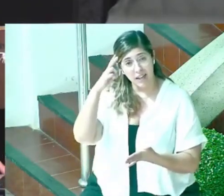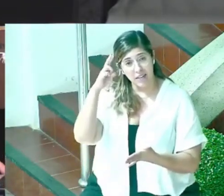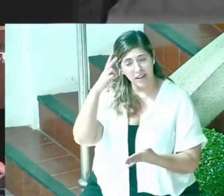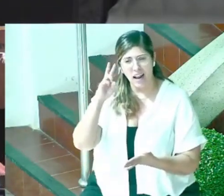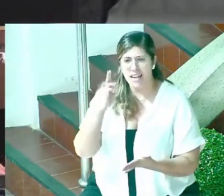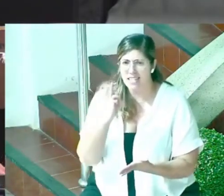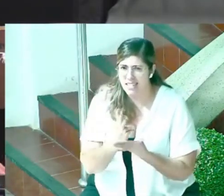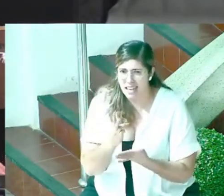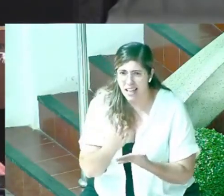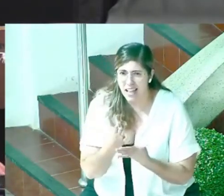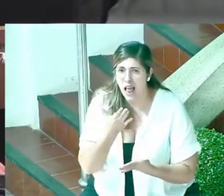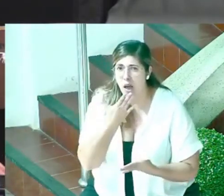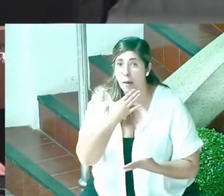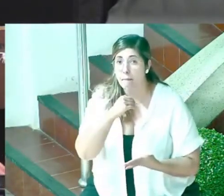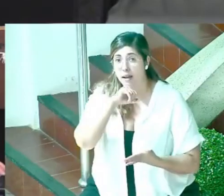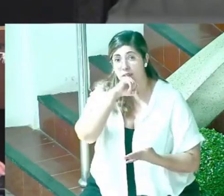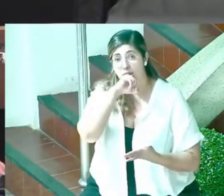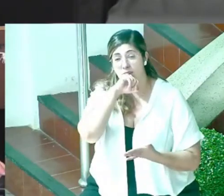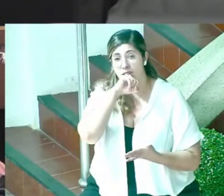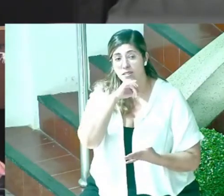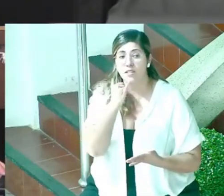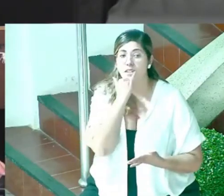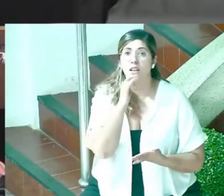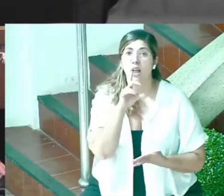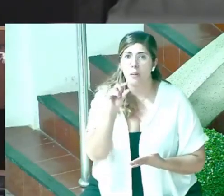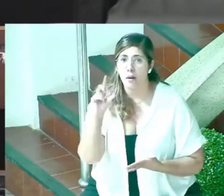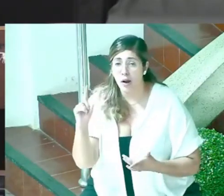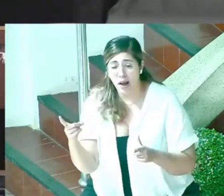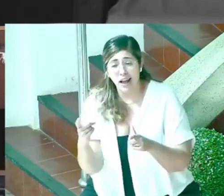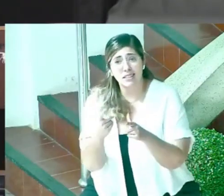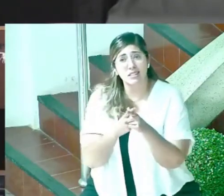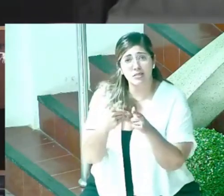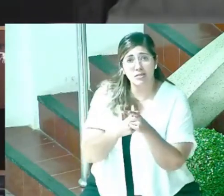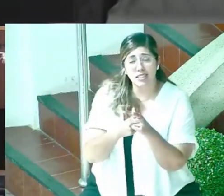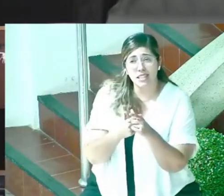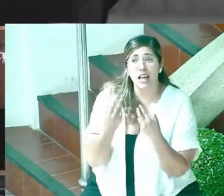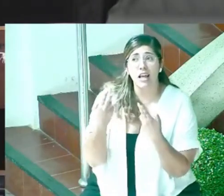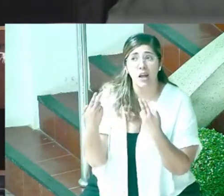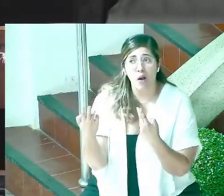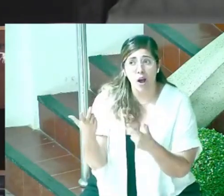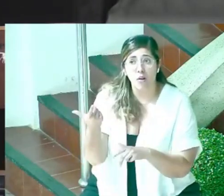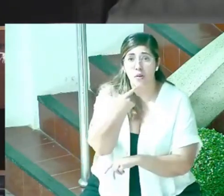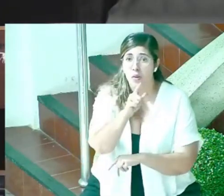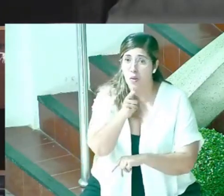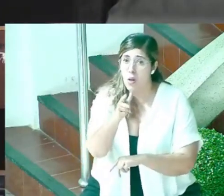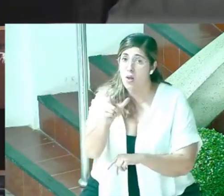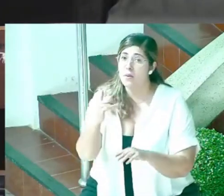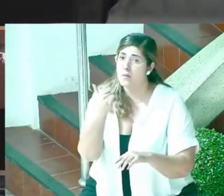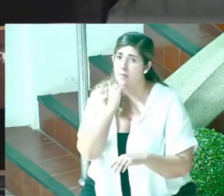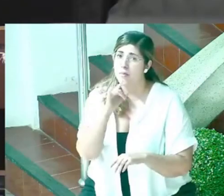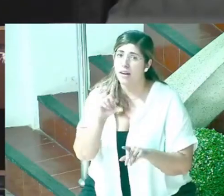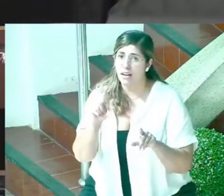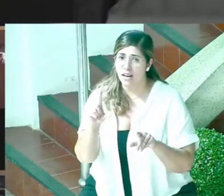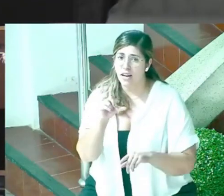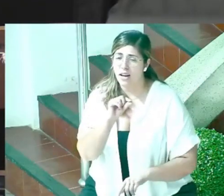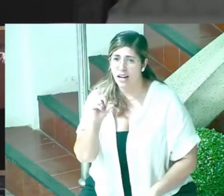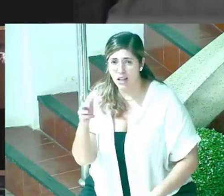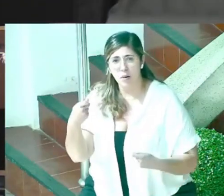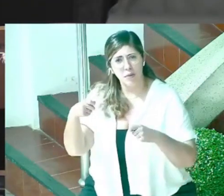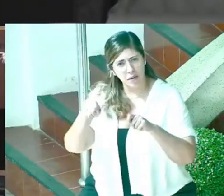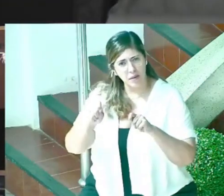passar isso na tua cara, mas para resolver contigo. Pronto, resolveu a primeira promessa: não passe